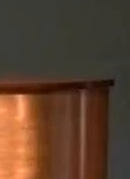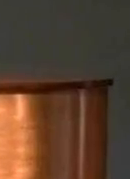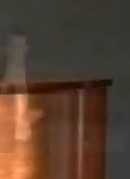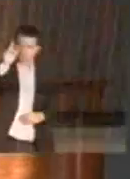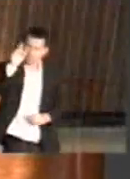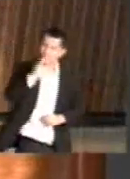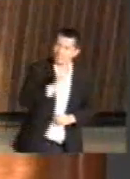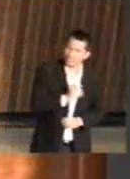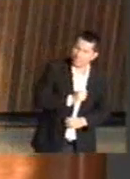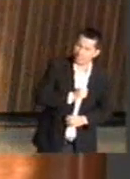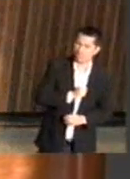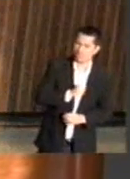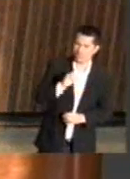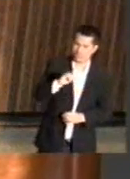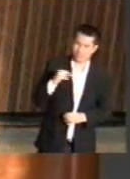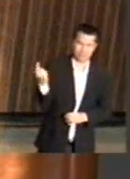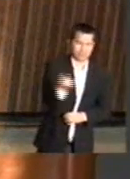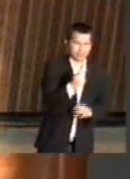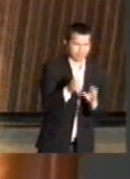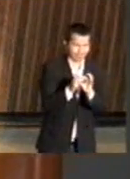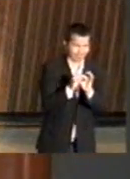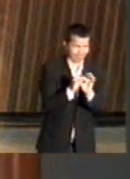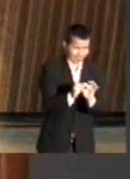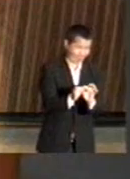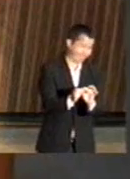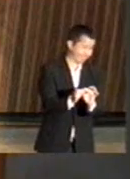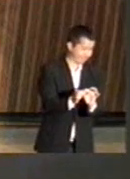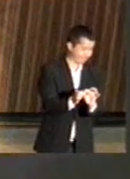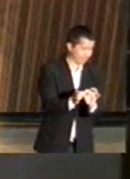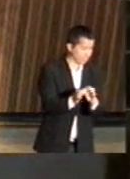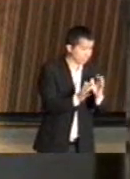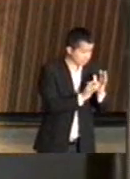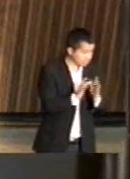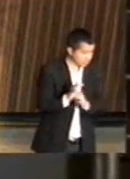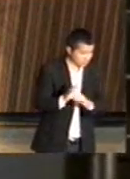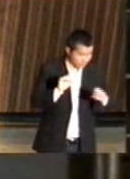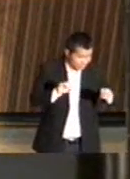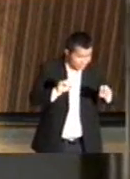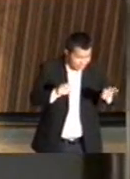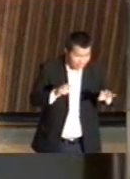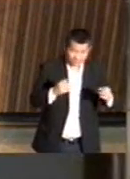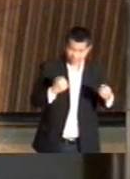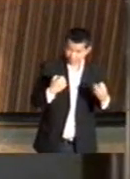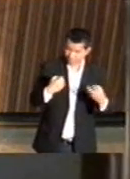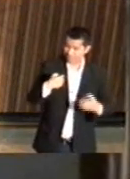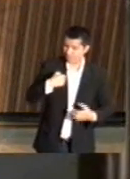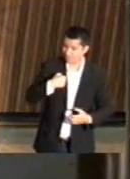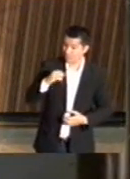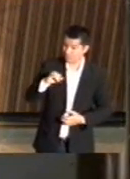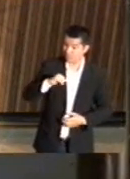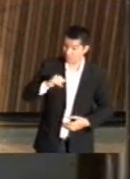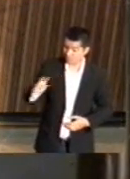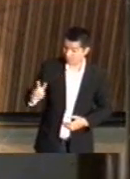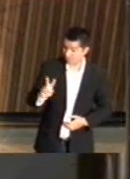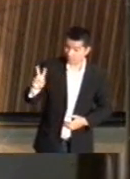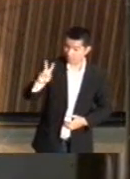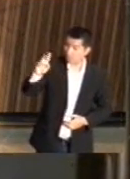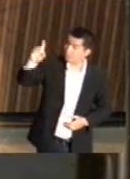amas. O que Jesus está dizendo é que, se nós aprendemos o valor de Deus e colocamos na nossa vida